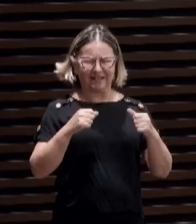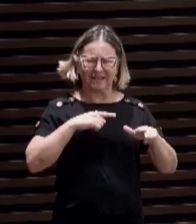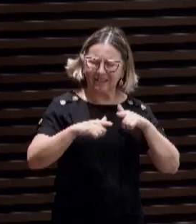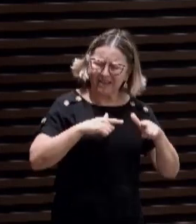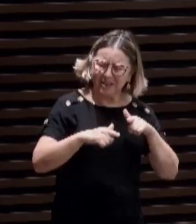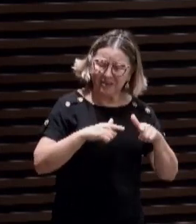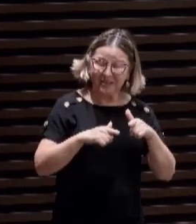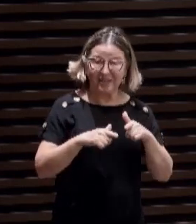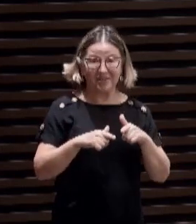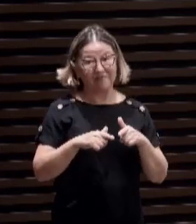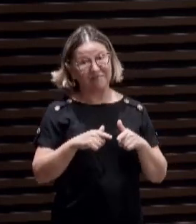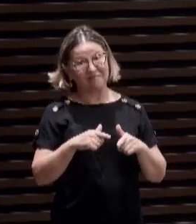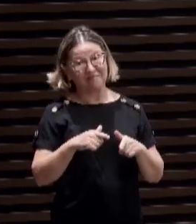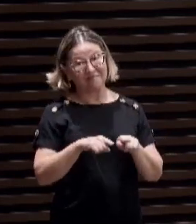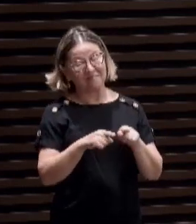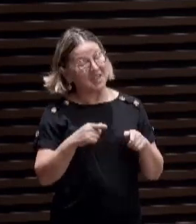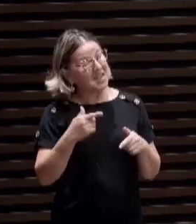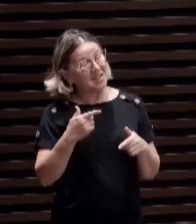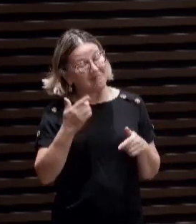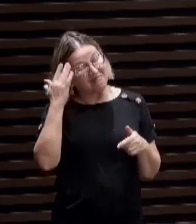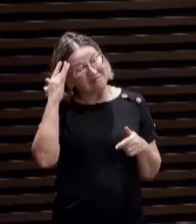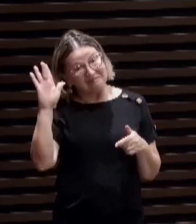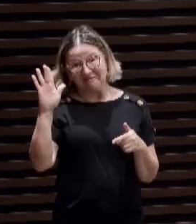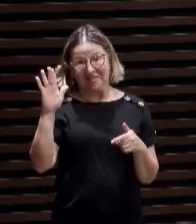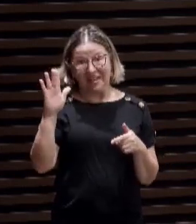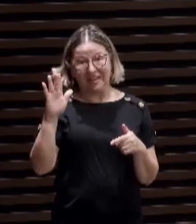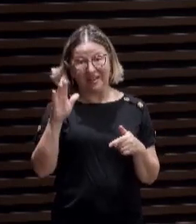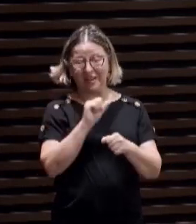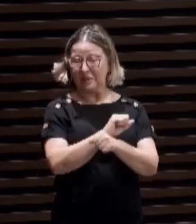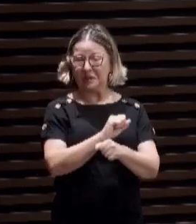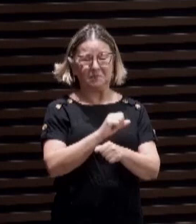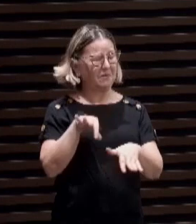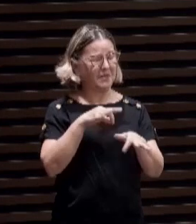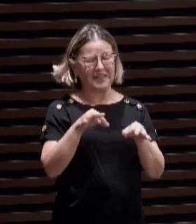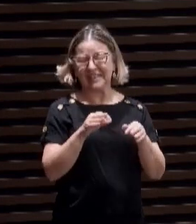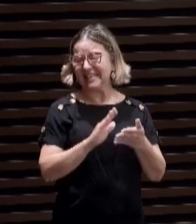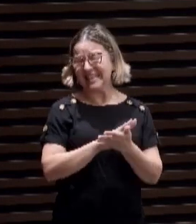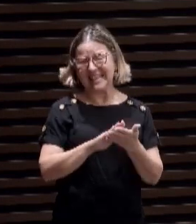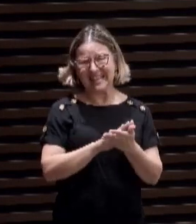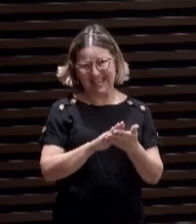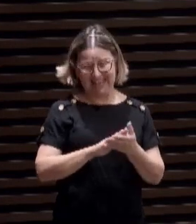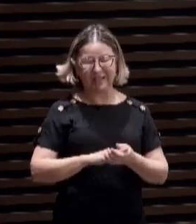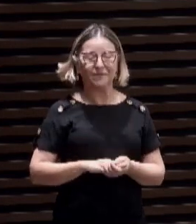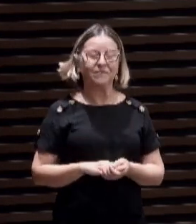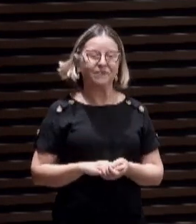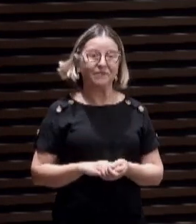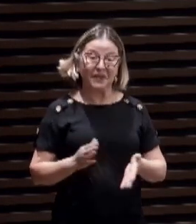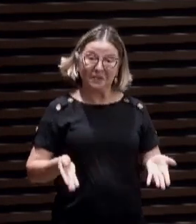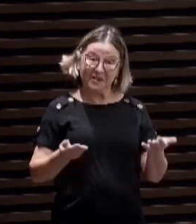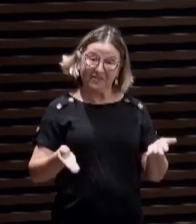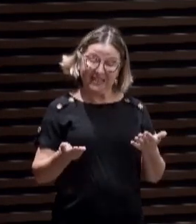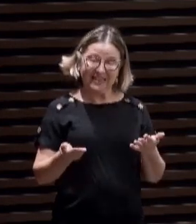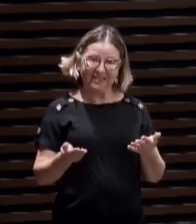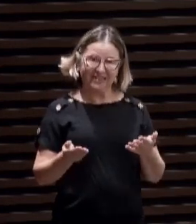intensamente sem saberem ou esperarem eles alguma recompensa de seu chefe. A motivação deles era